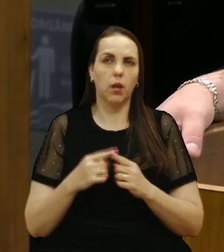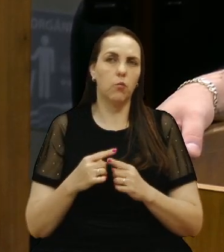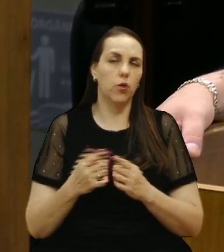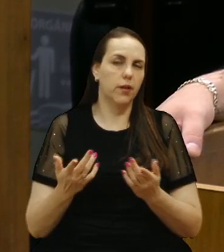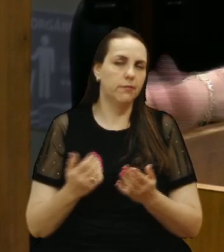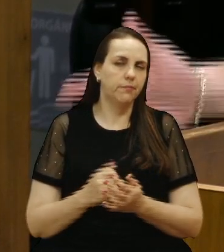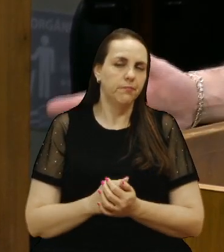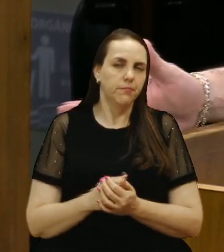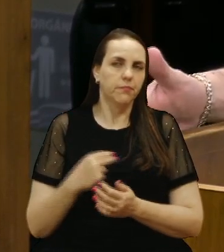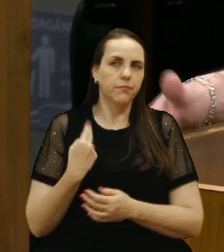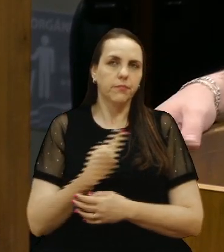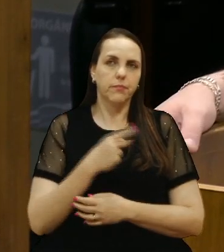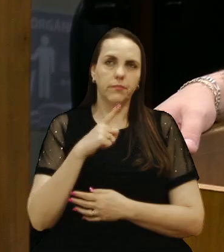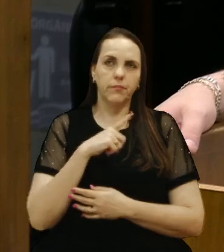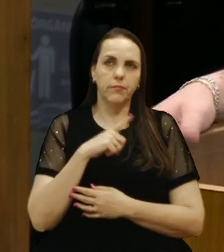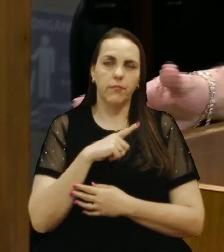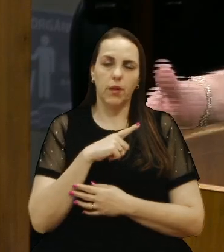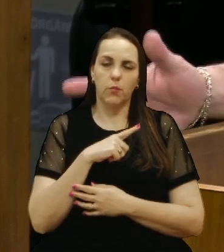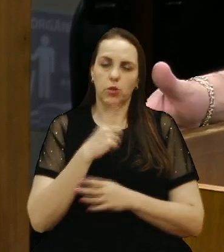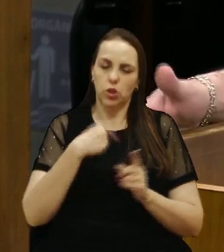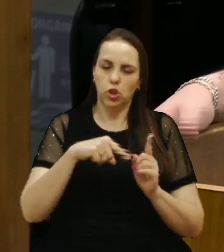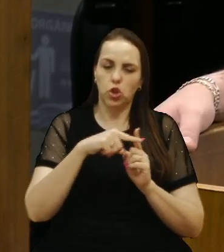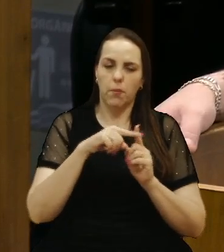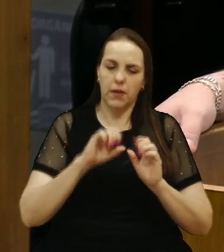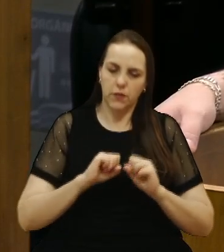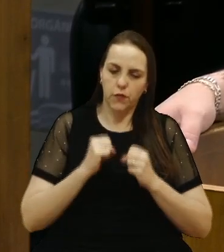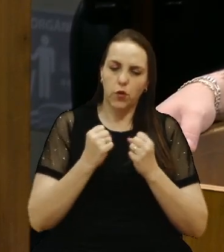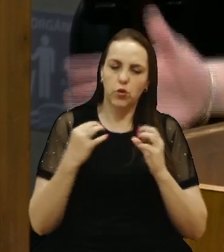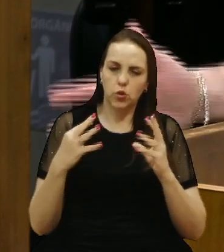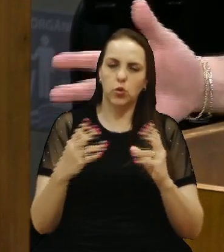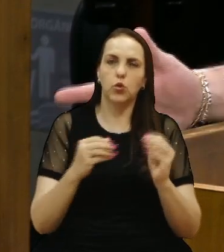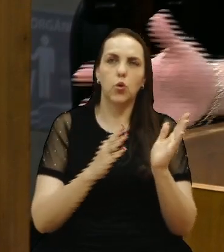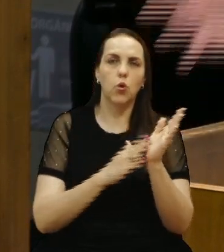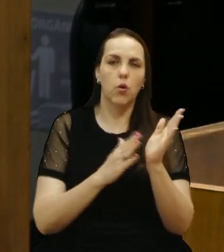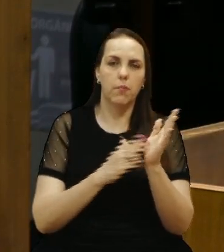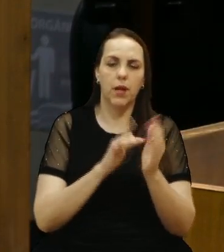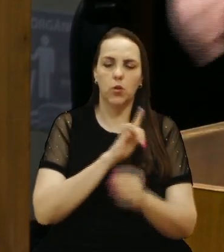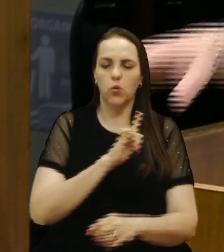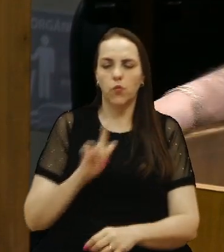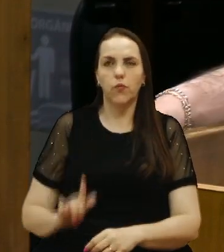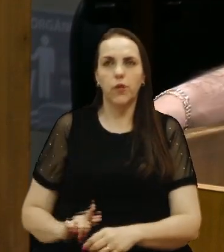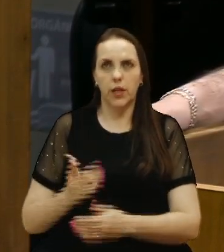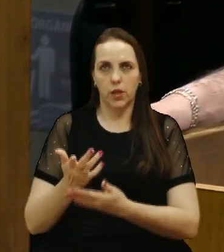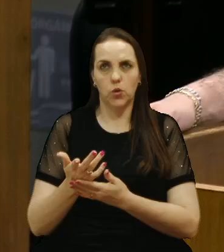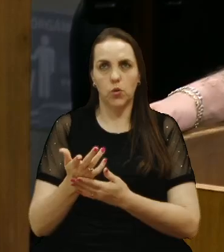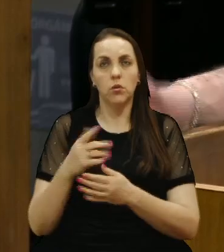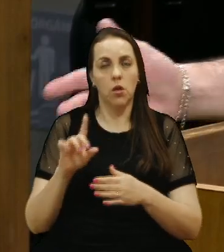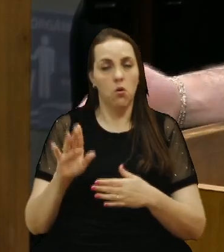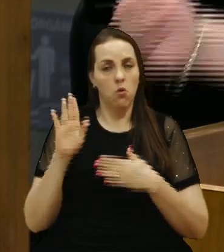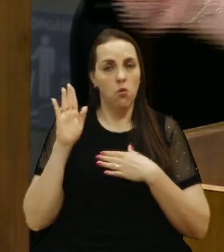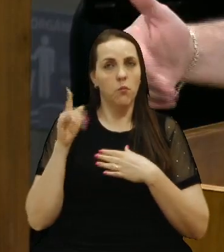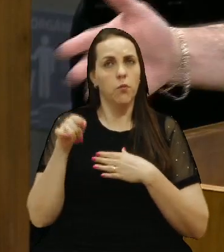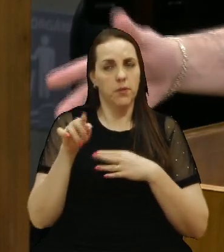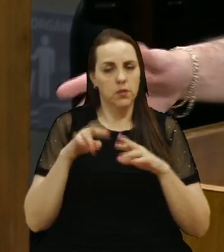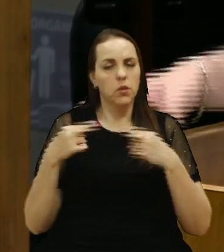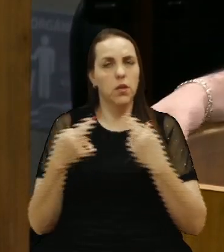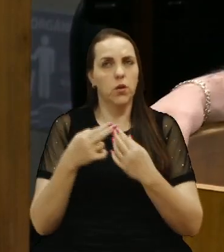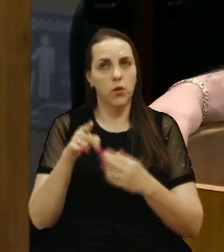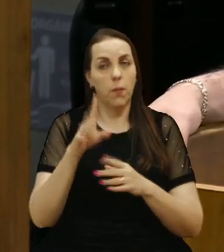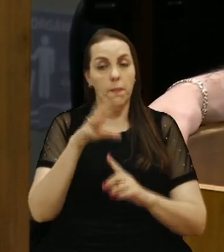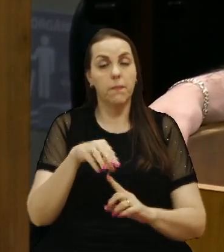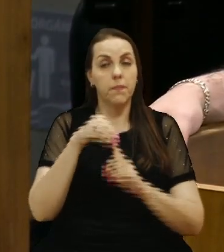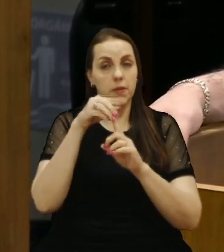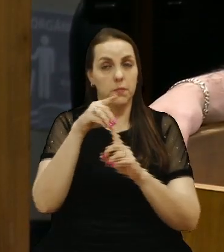temos que somar esforços e cobrar, sim, do governo do Estado, e houve comprometimento naquela reunião, inclusive, principalmente